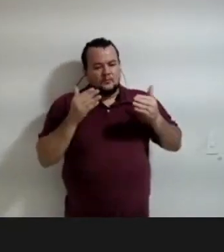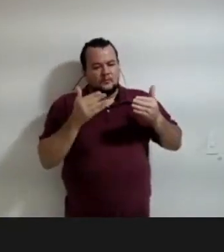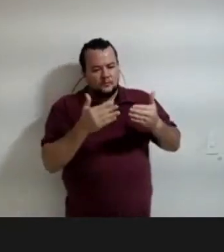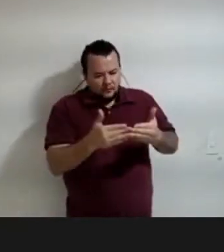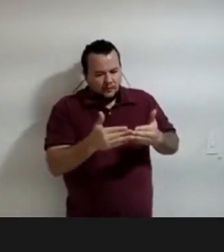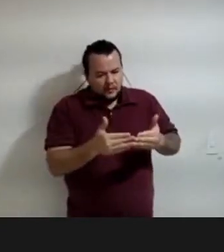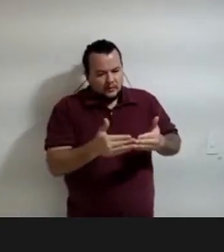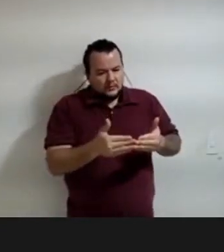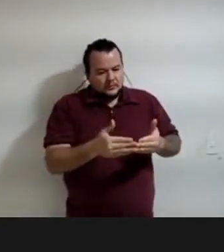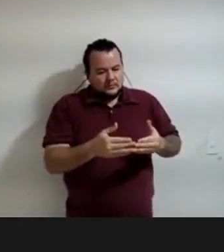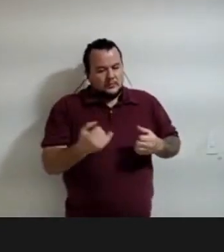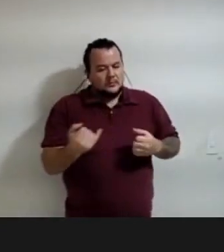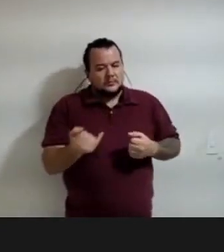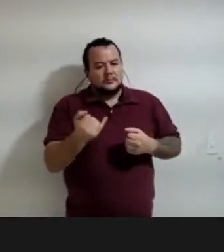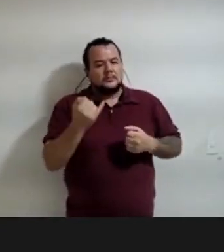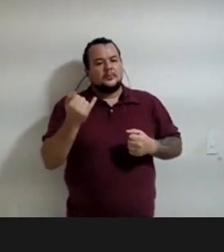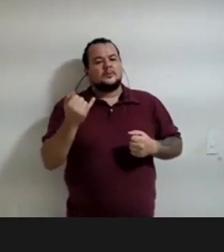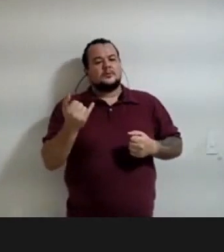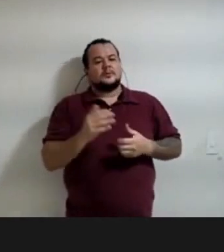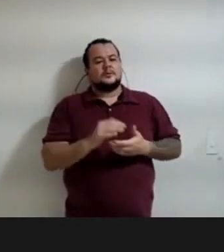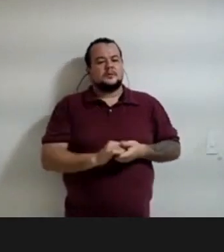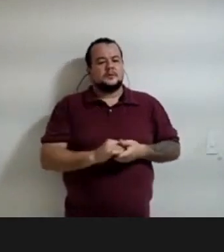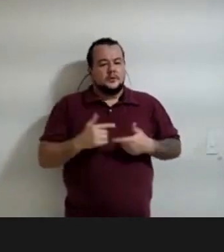esforço que fizemos para